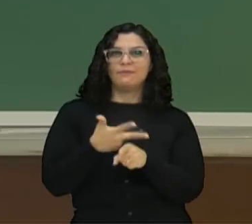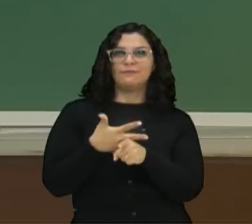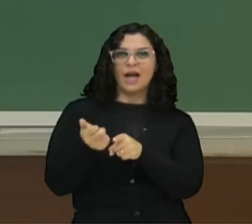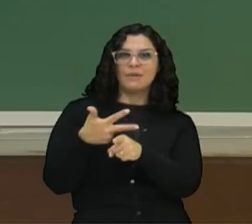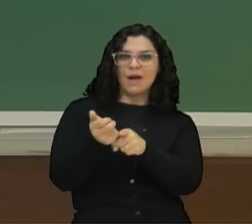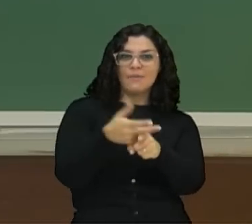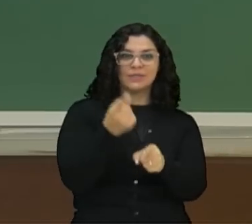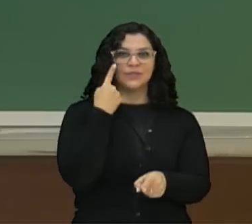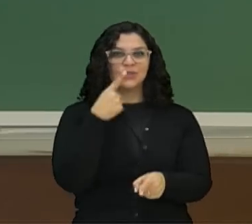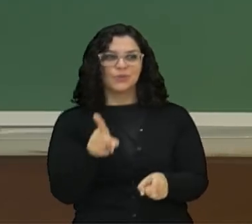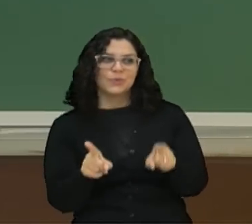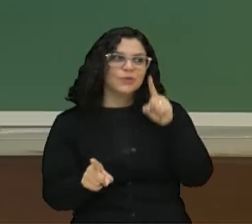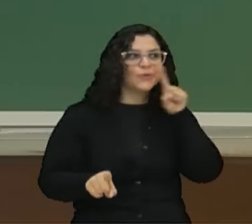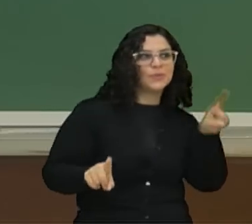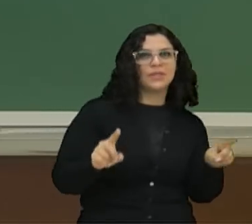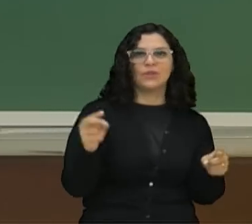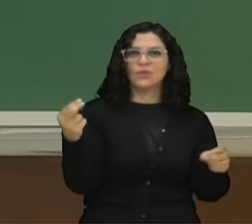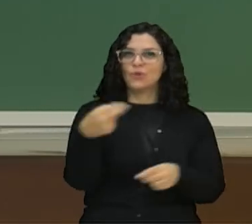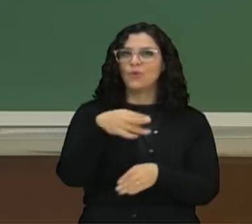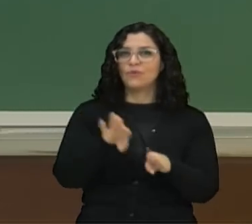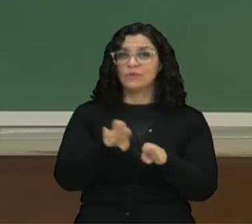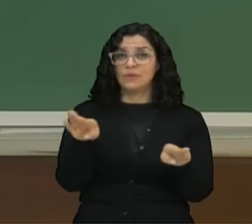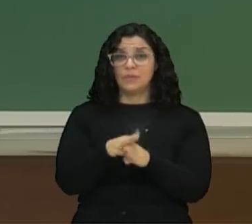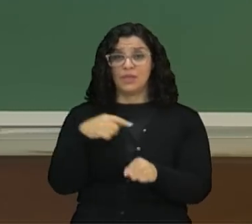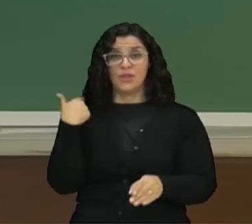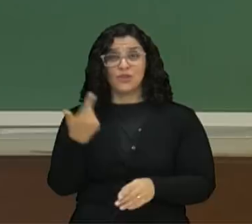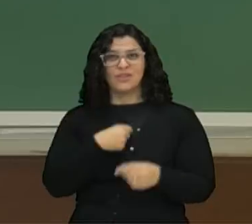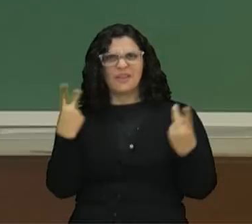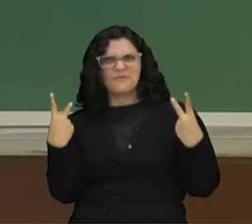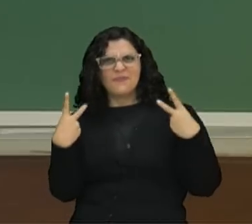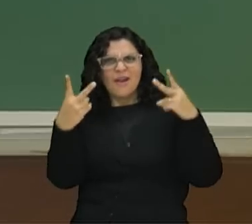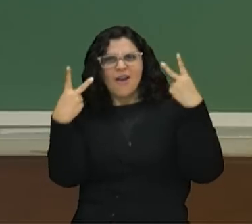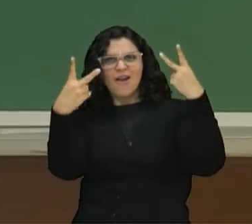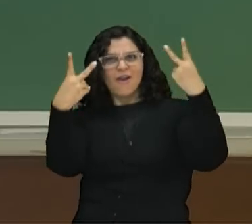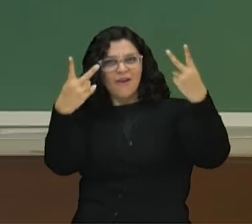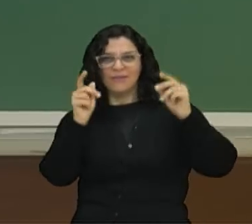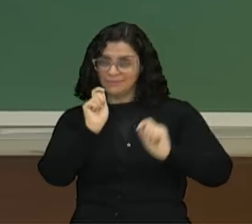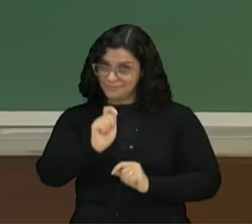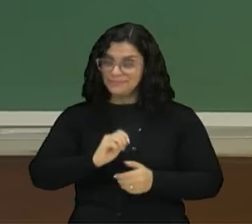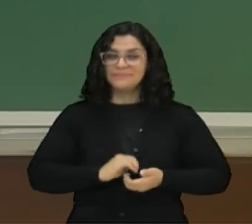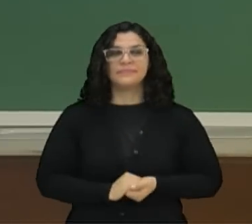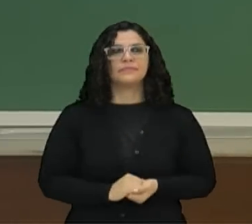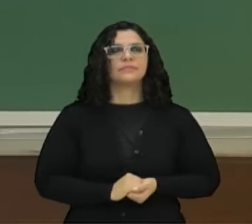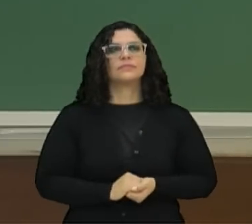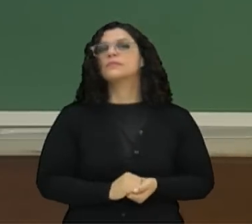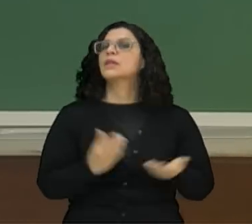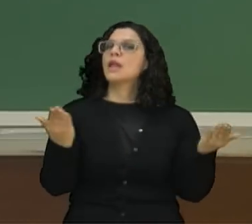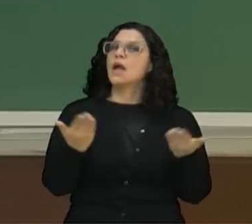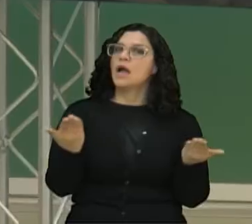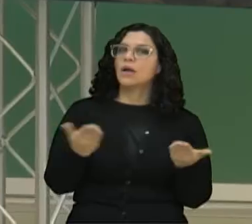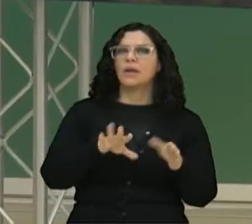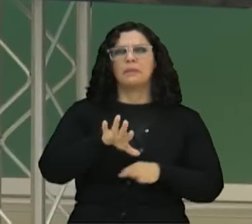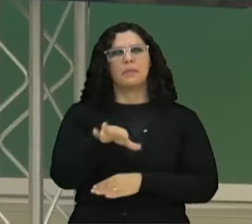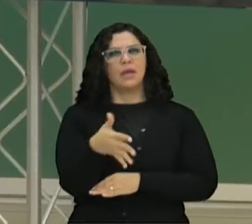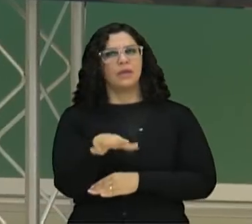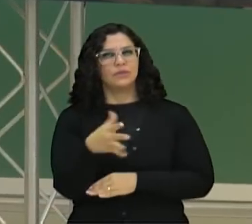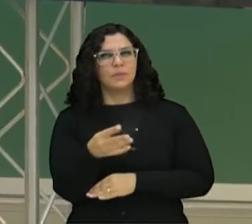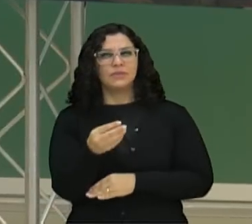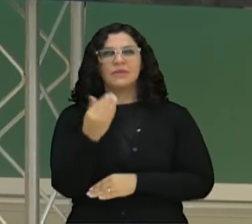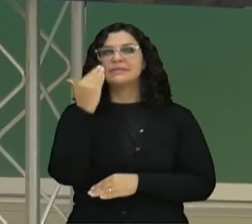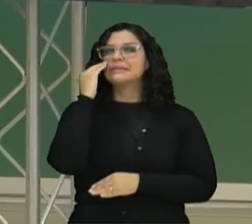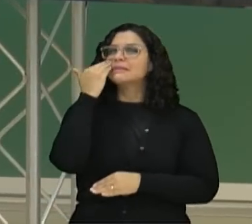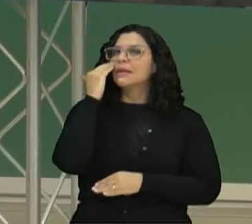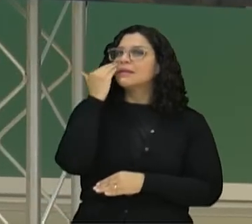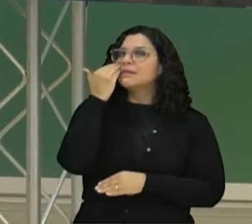vencer, de descobrir algo novo e de ser vitorioso, por que não, né? Então, mais ou menos, deu para a gente ter